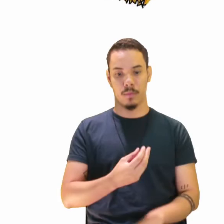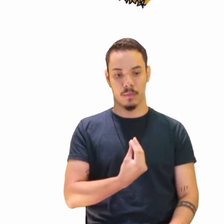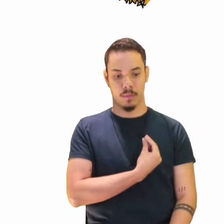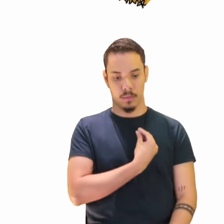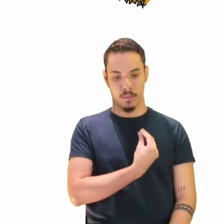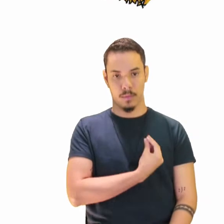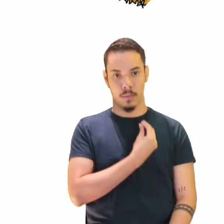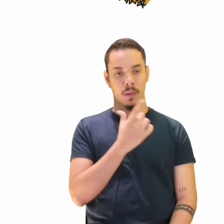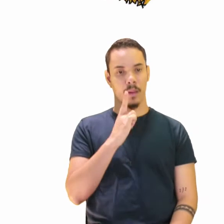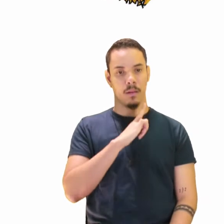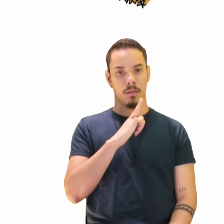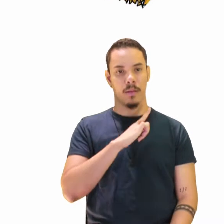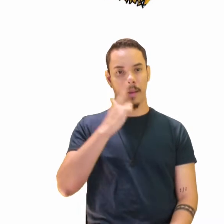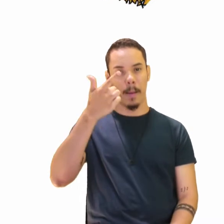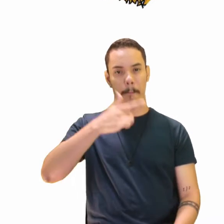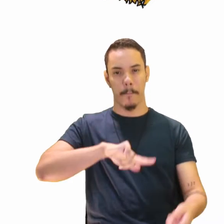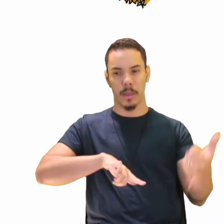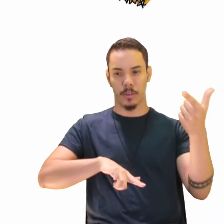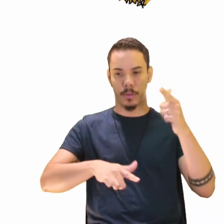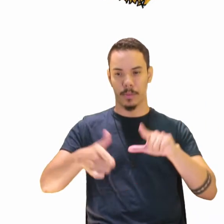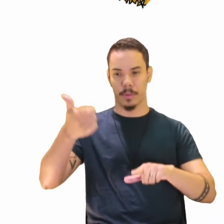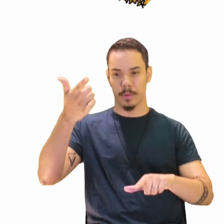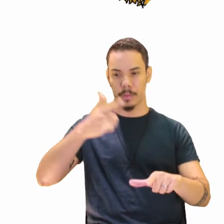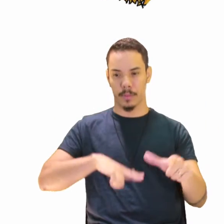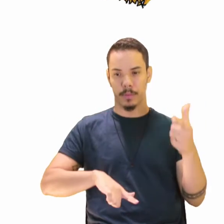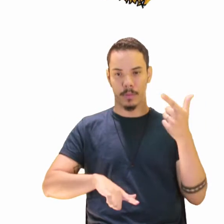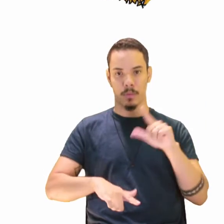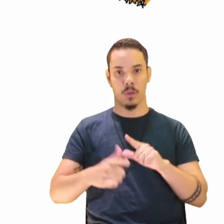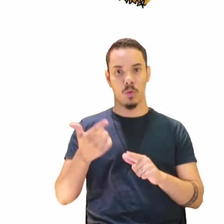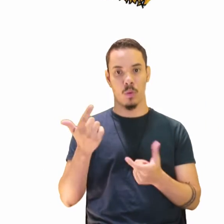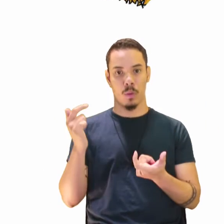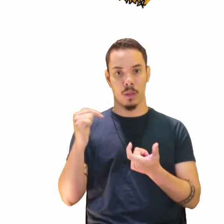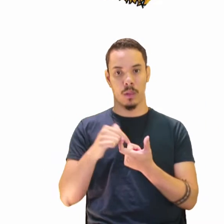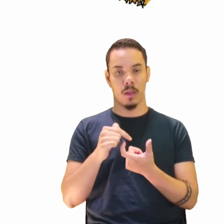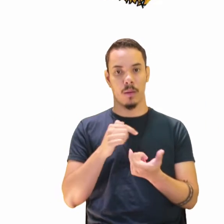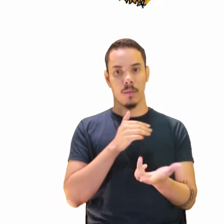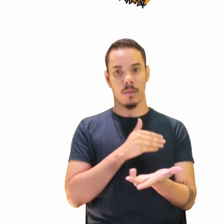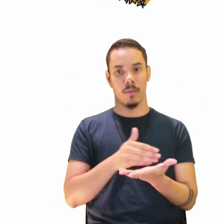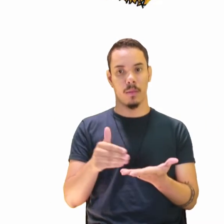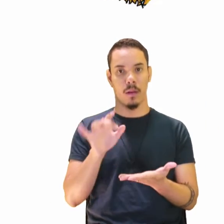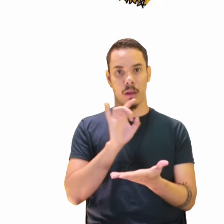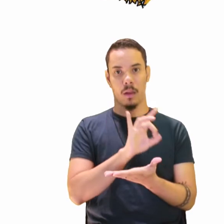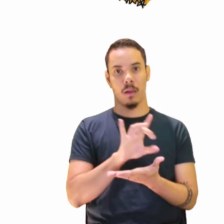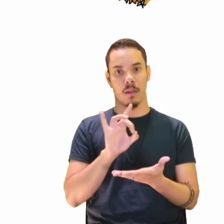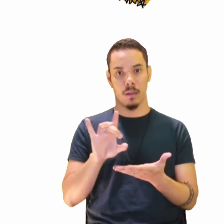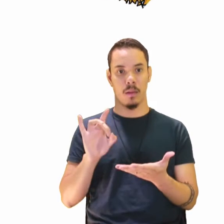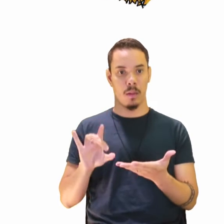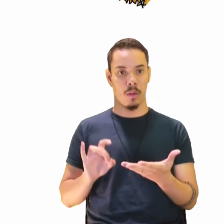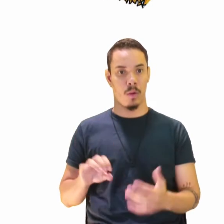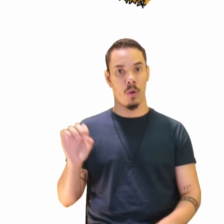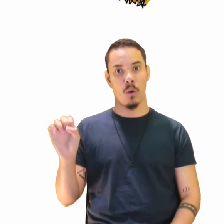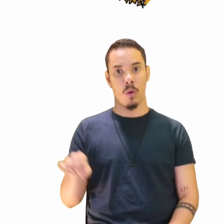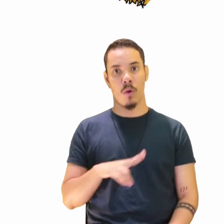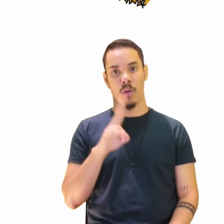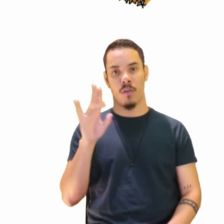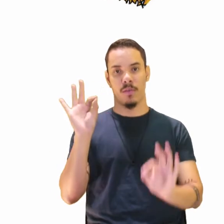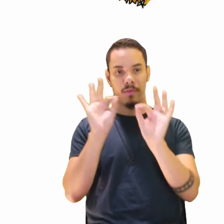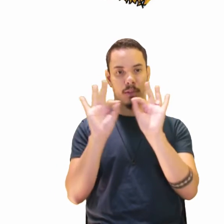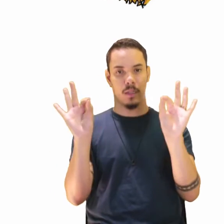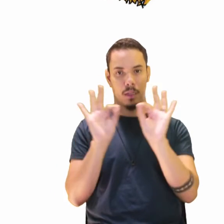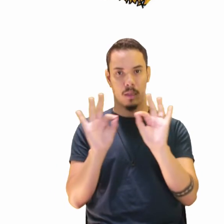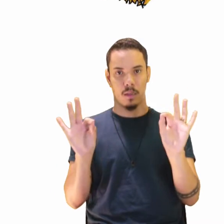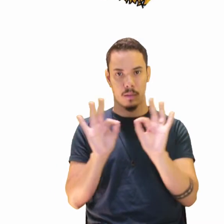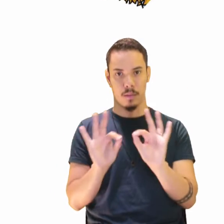a repetição, né, de um termo no início de cada verso ou de cada